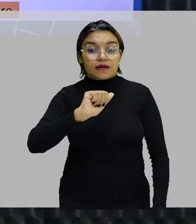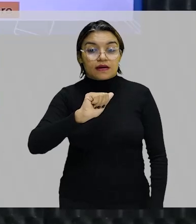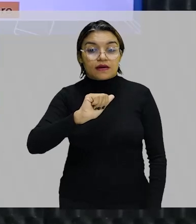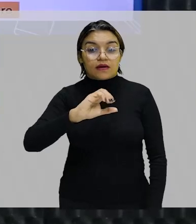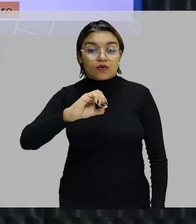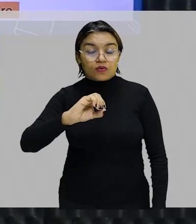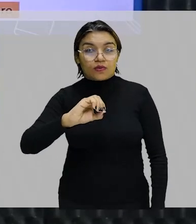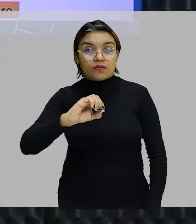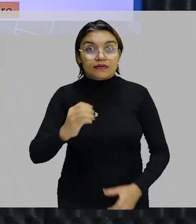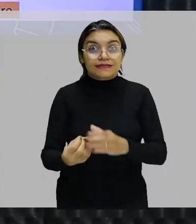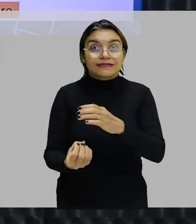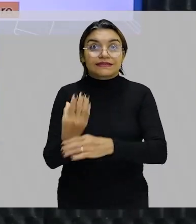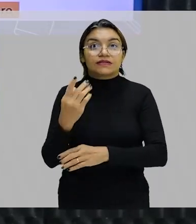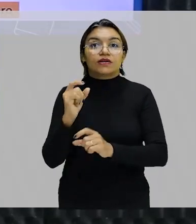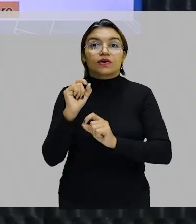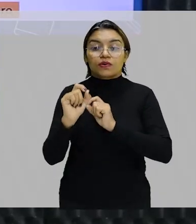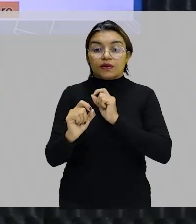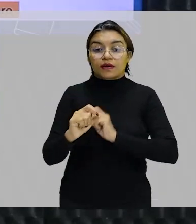Vai produzir